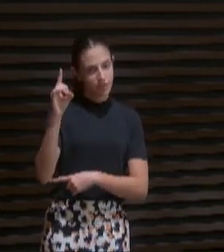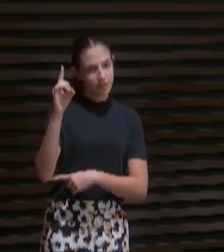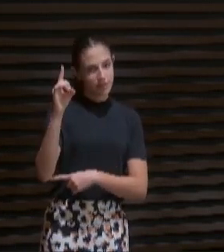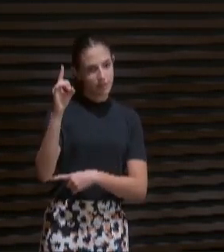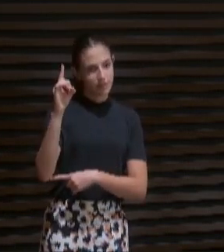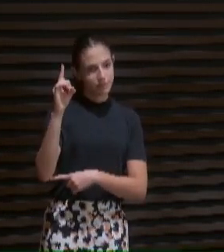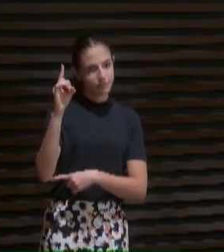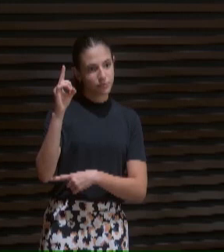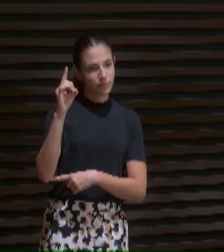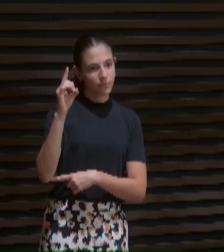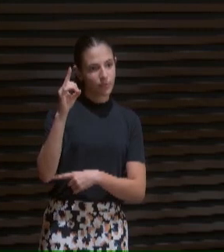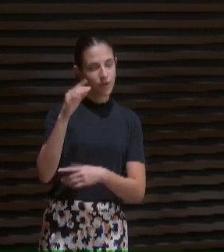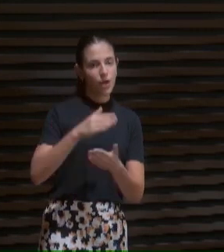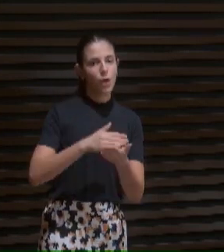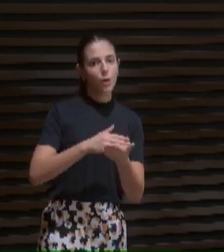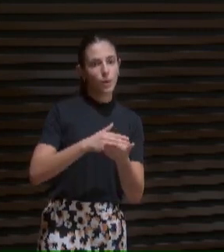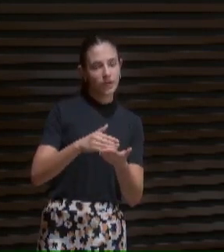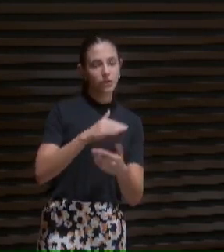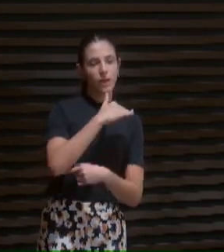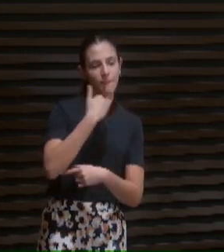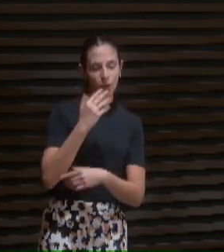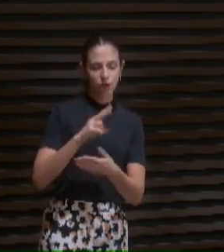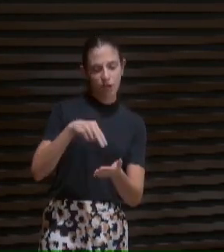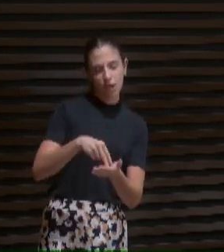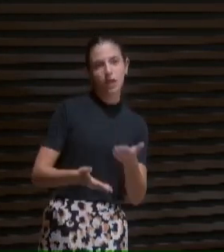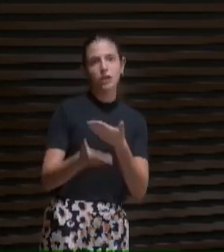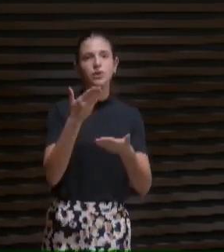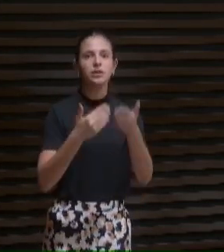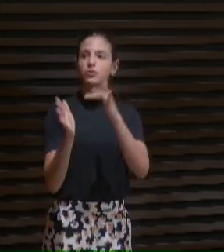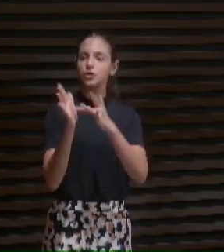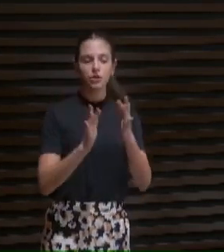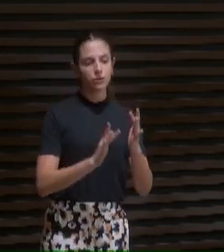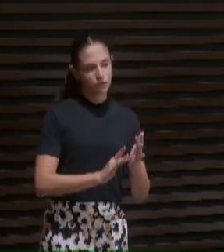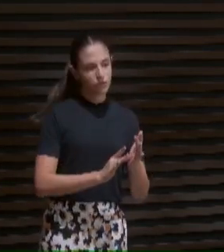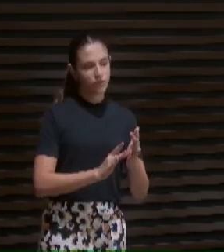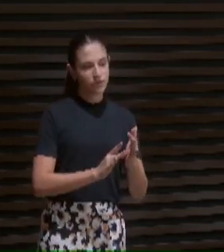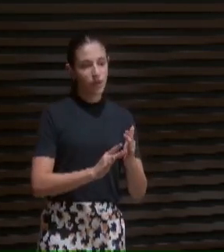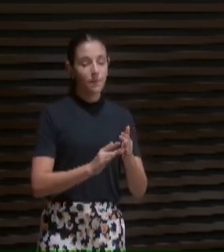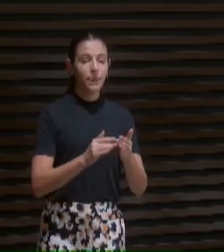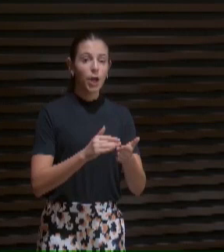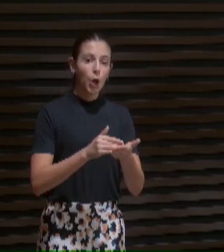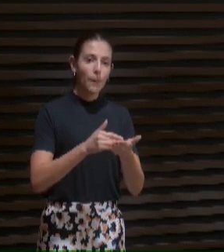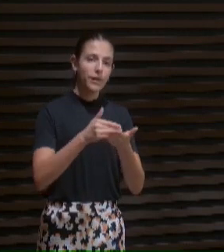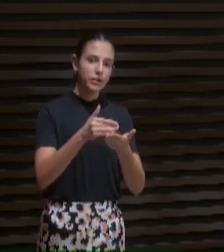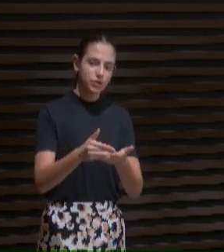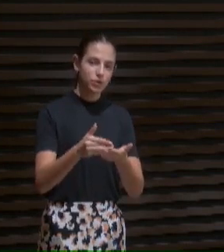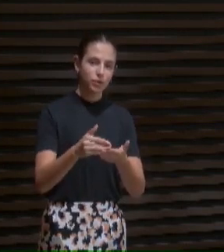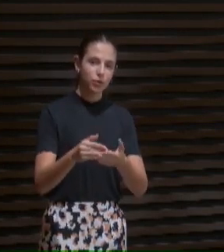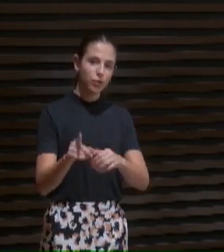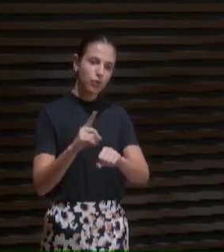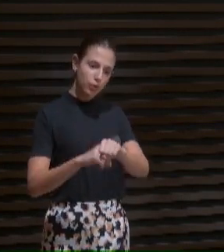Desde a morte e a ressurreição de Jesus, que se instaurou o cronômetro dos